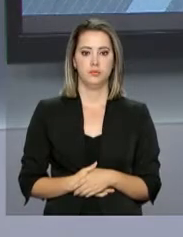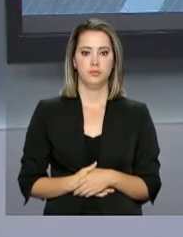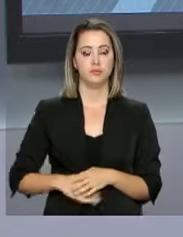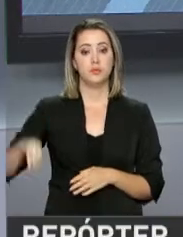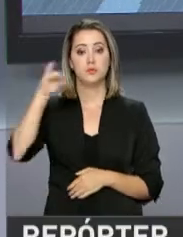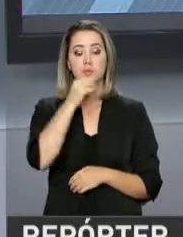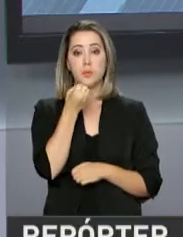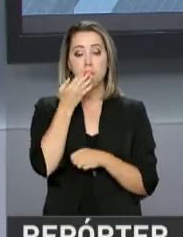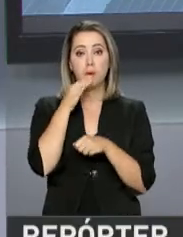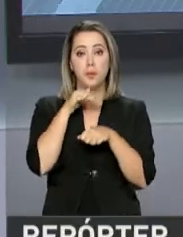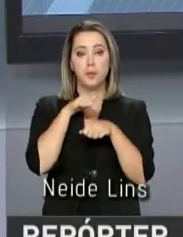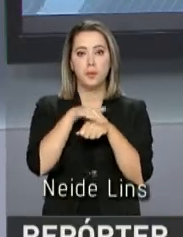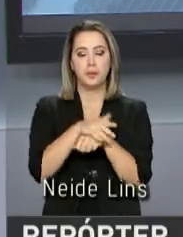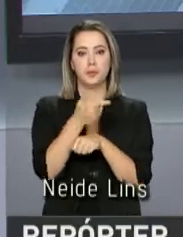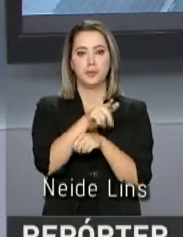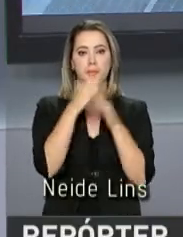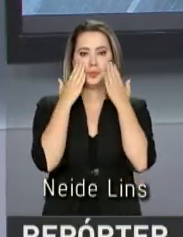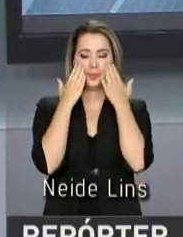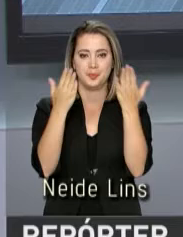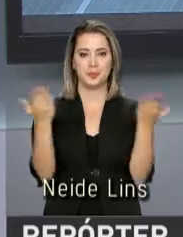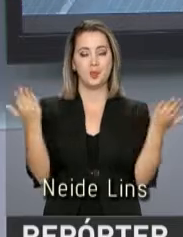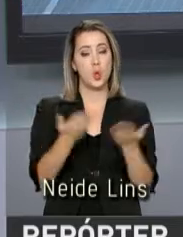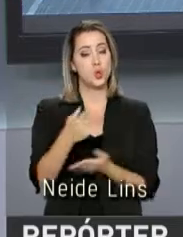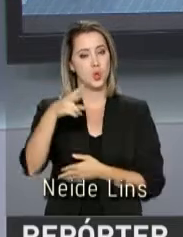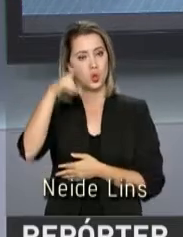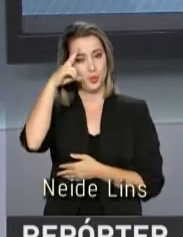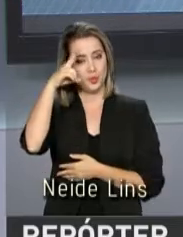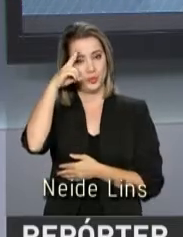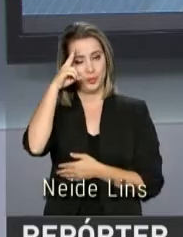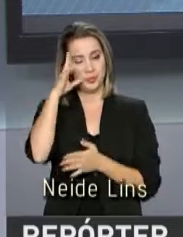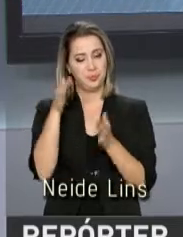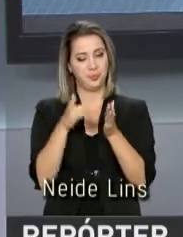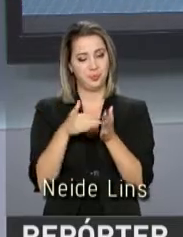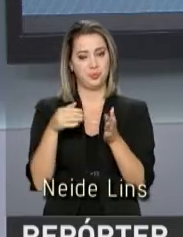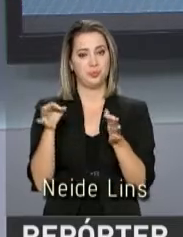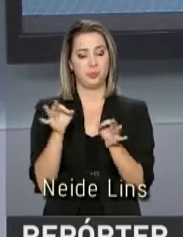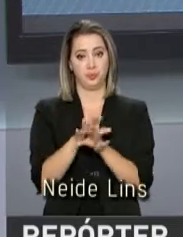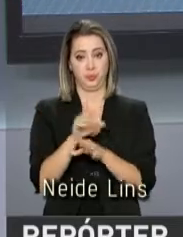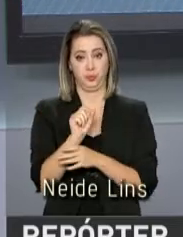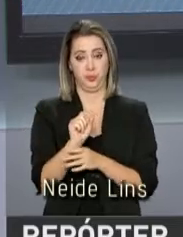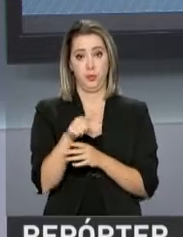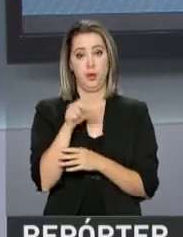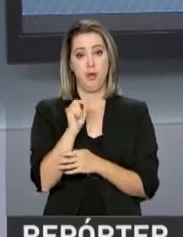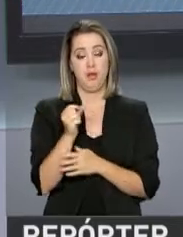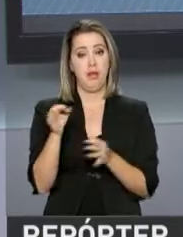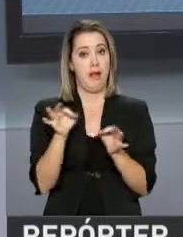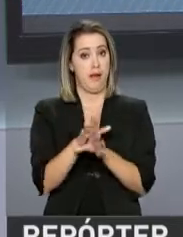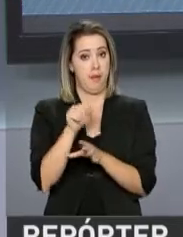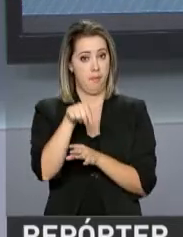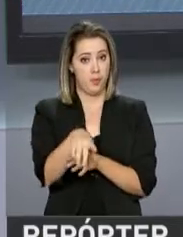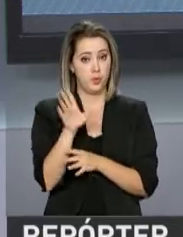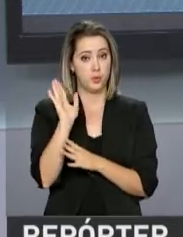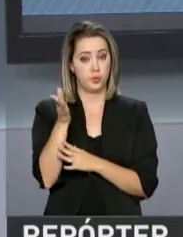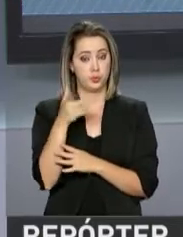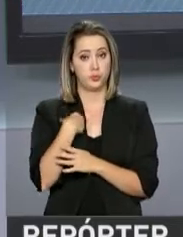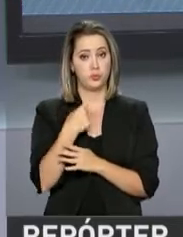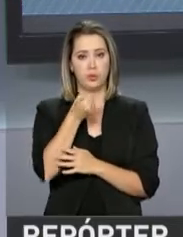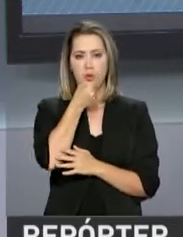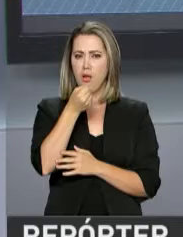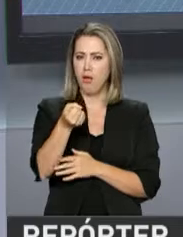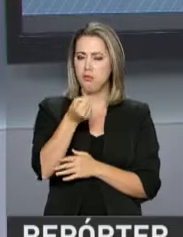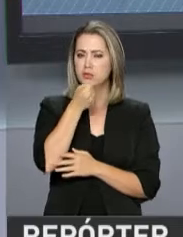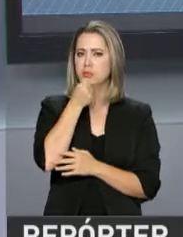Olá, boa noite. No ar a última edição desta segunda-feira do Repórter NBR. Terminou agora há pouco uma coletiva apresentada